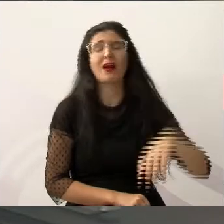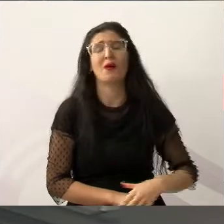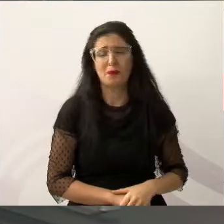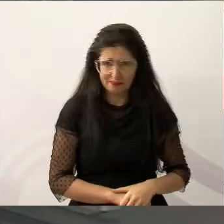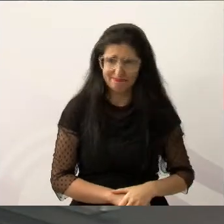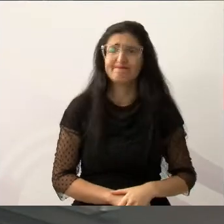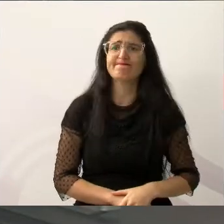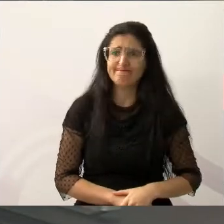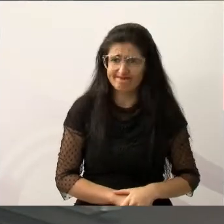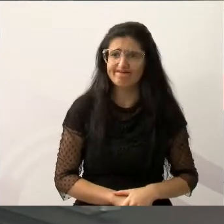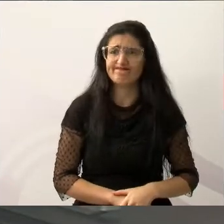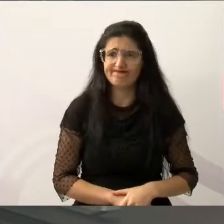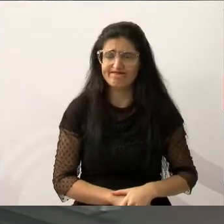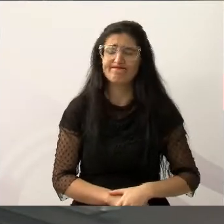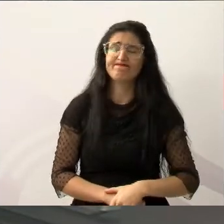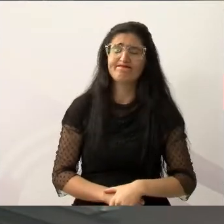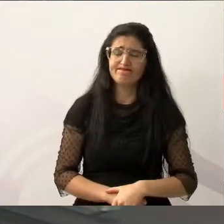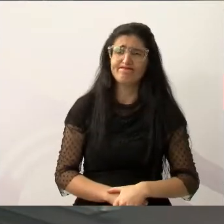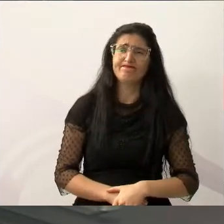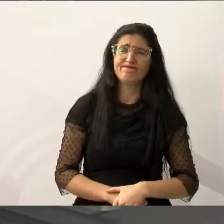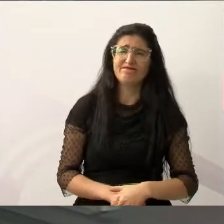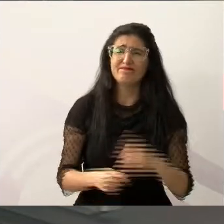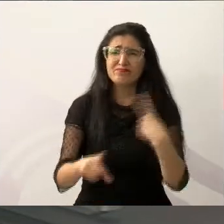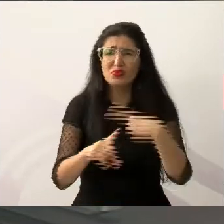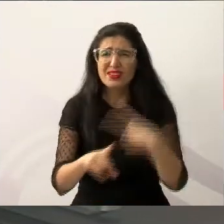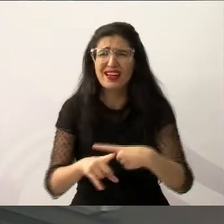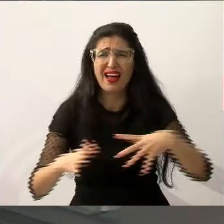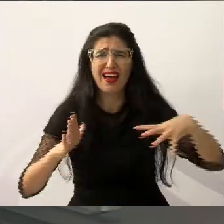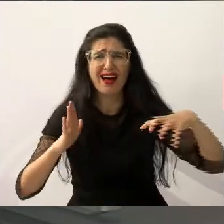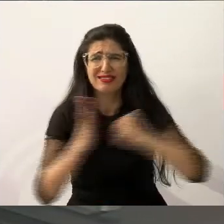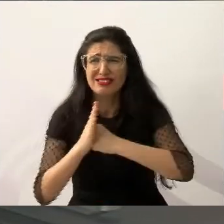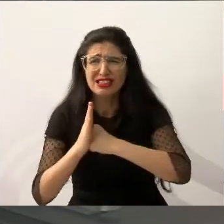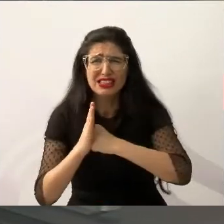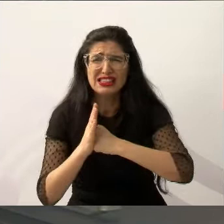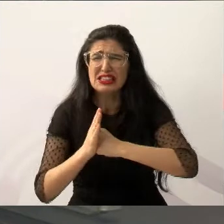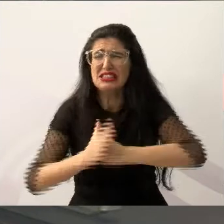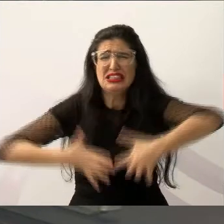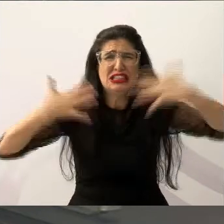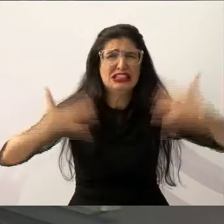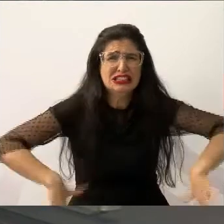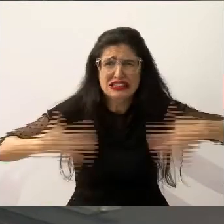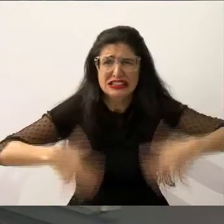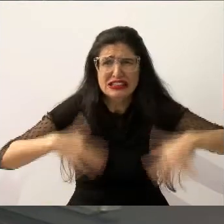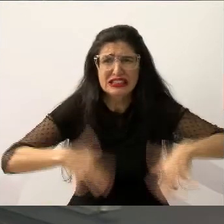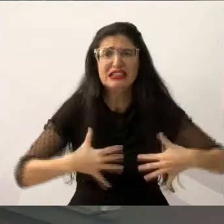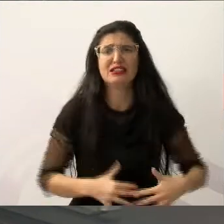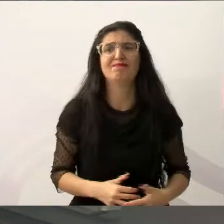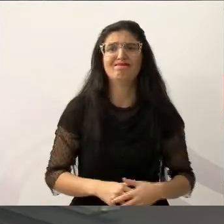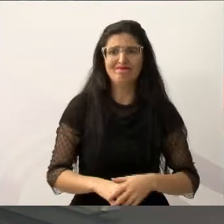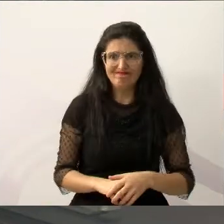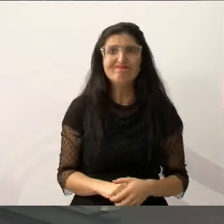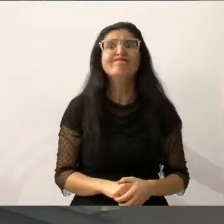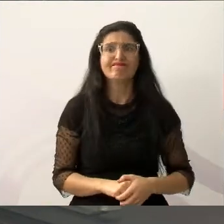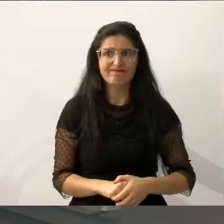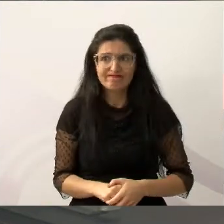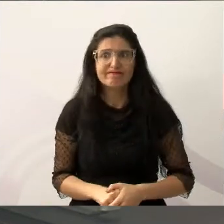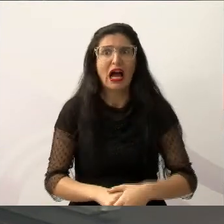rede pública por conta do quê? De acidentes graves que ocorreram no transporte